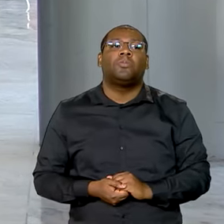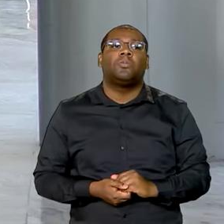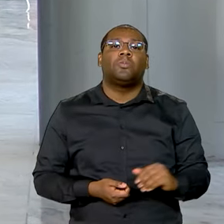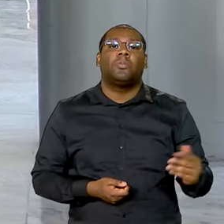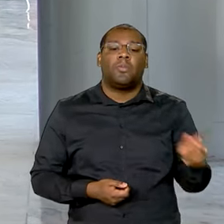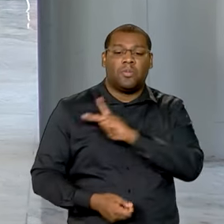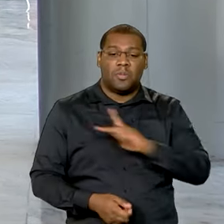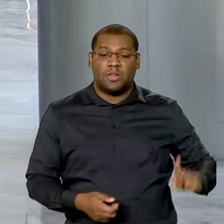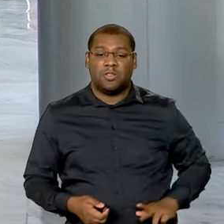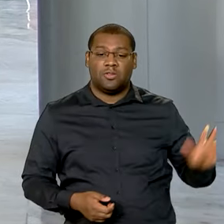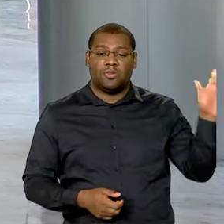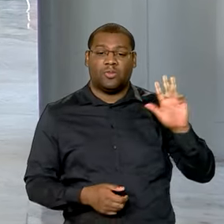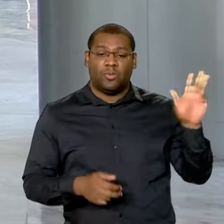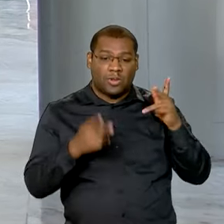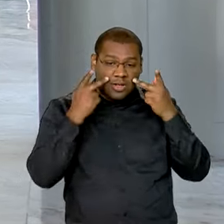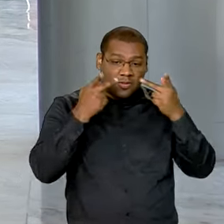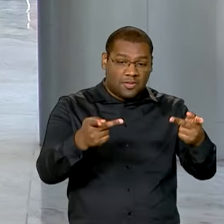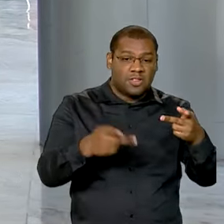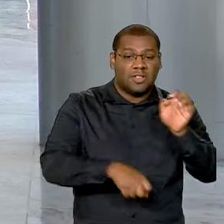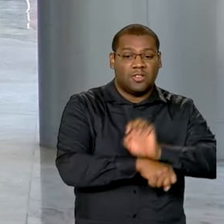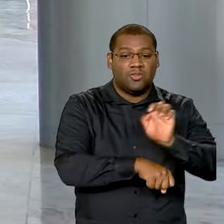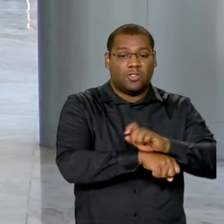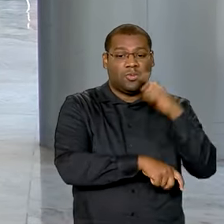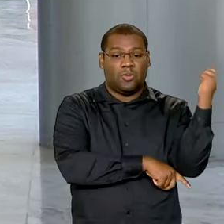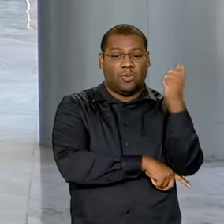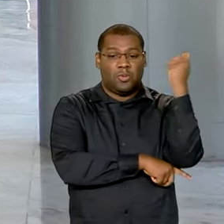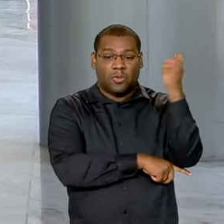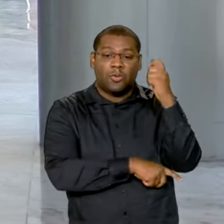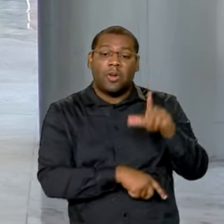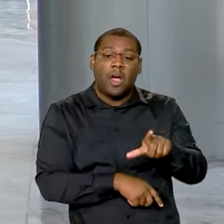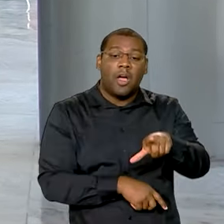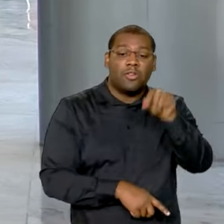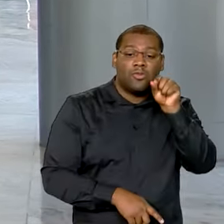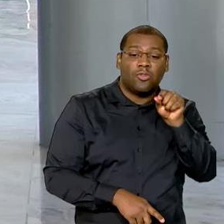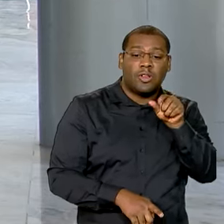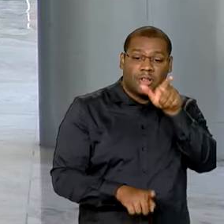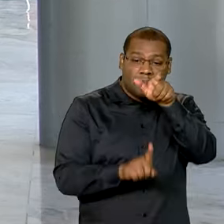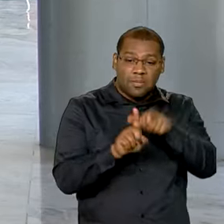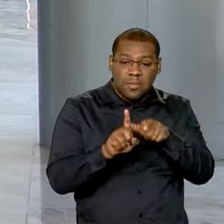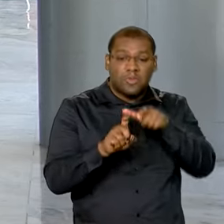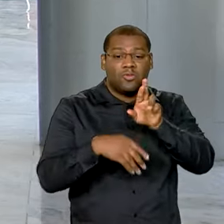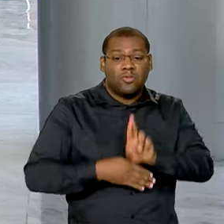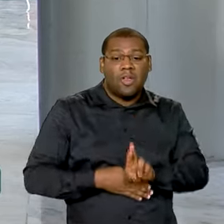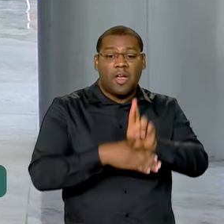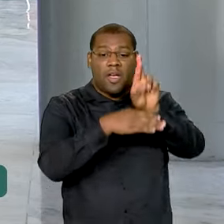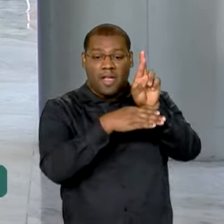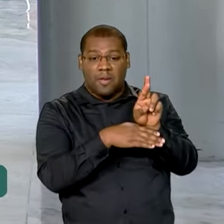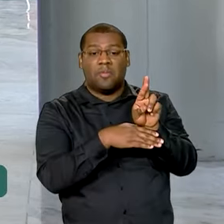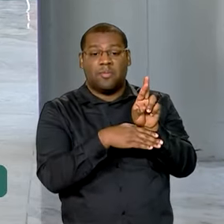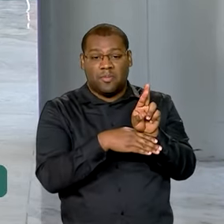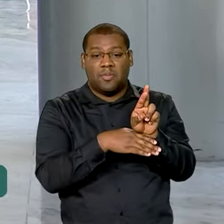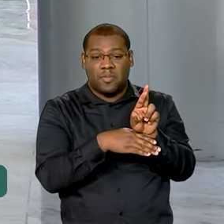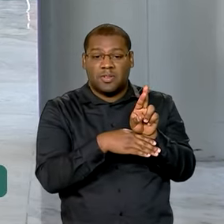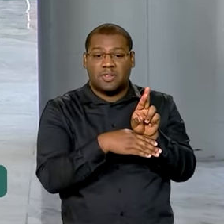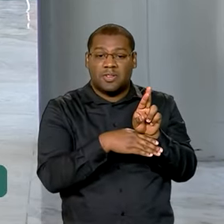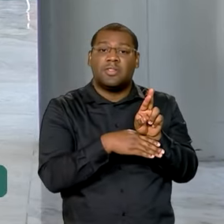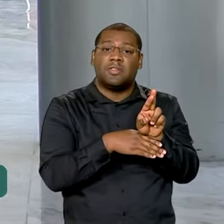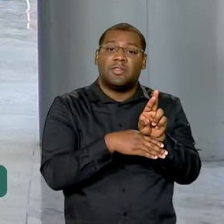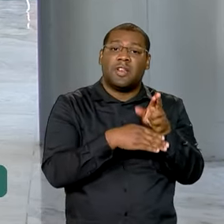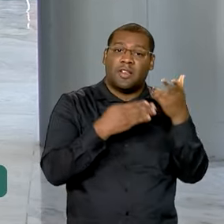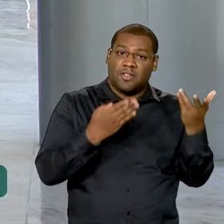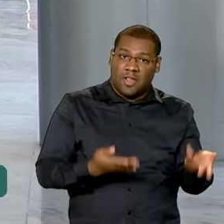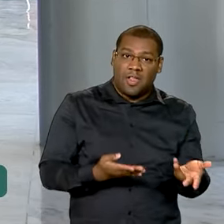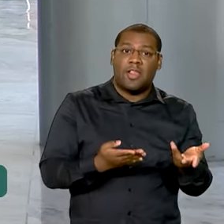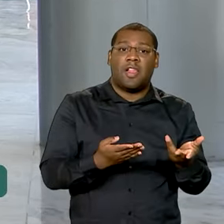ao Rio Grande do Sul, Vanessa, o presidente Lula deverá indicar um nome para representar a autoridade federal que vai permanecer